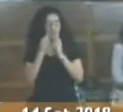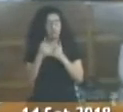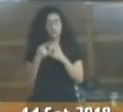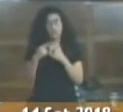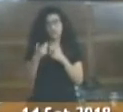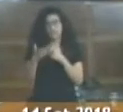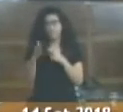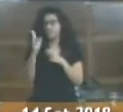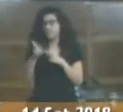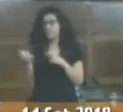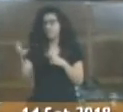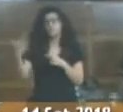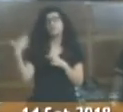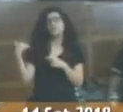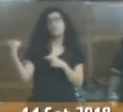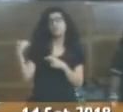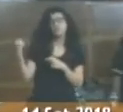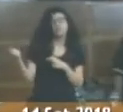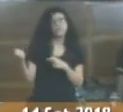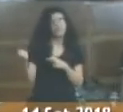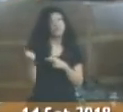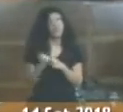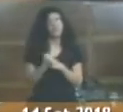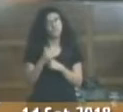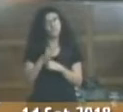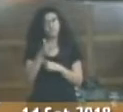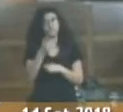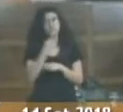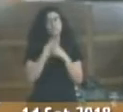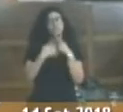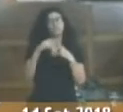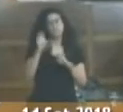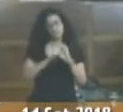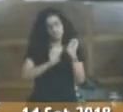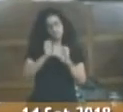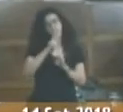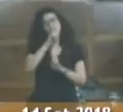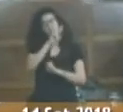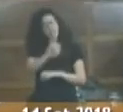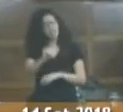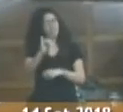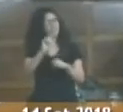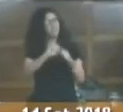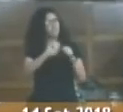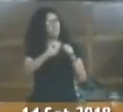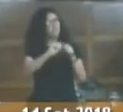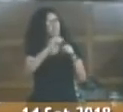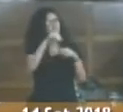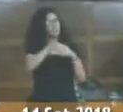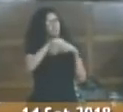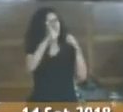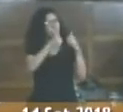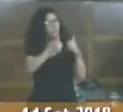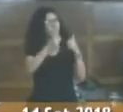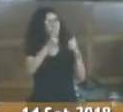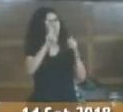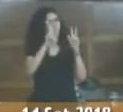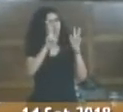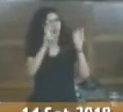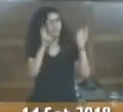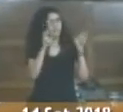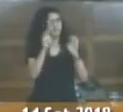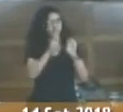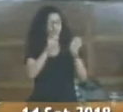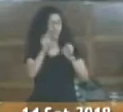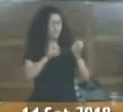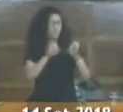Assembleia Legislativa, quando é o interesse da empresa. Eles vão lá para fazer a aprovação, para falar das questões da empresa, e